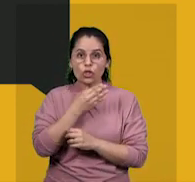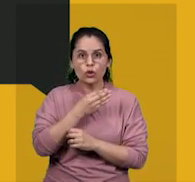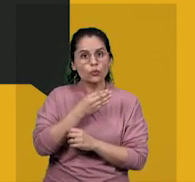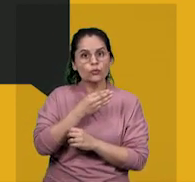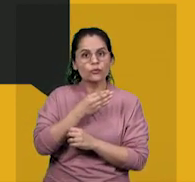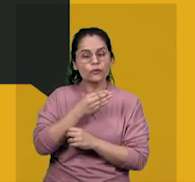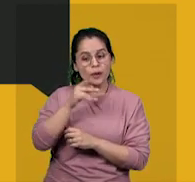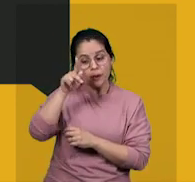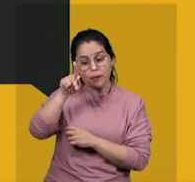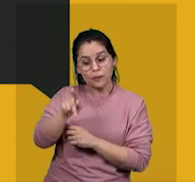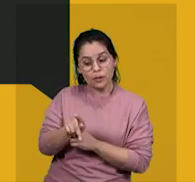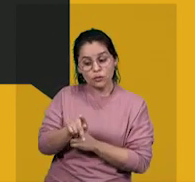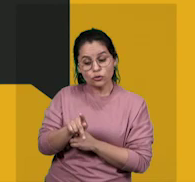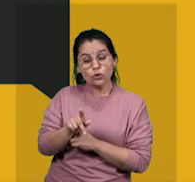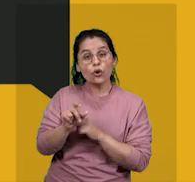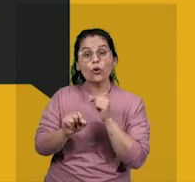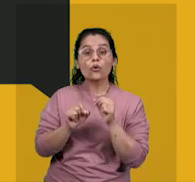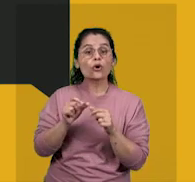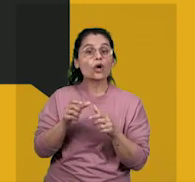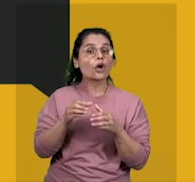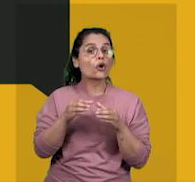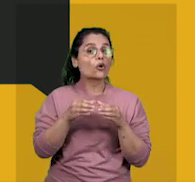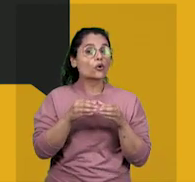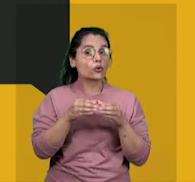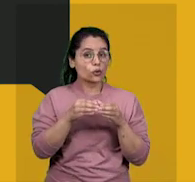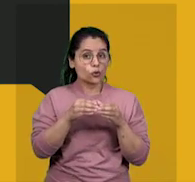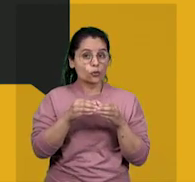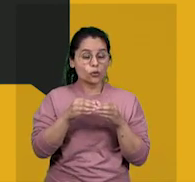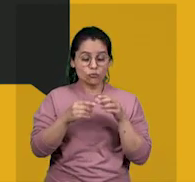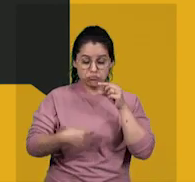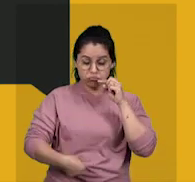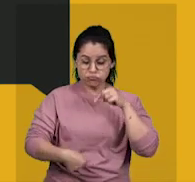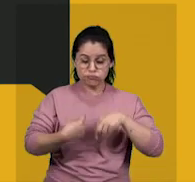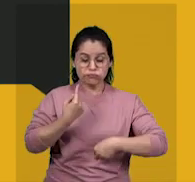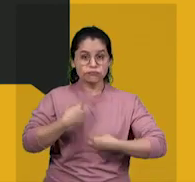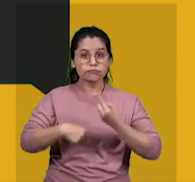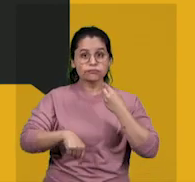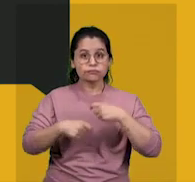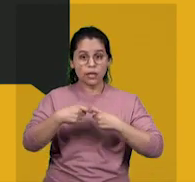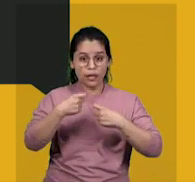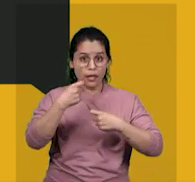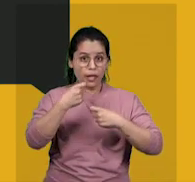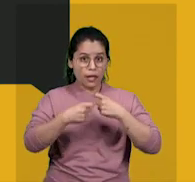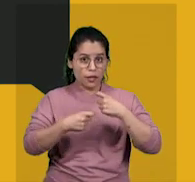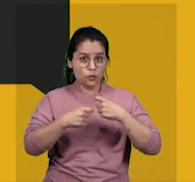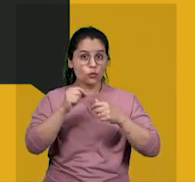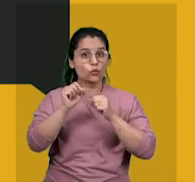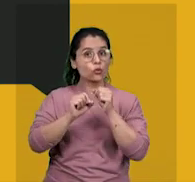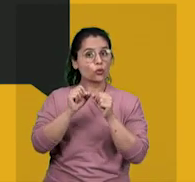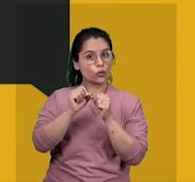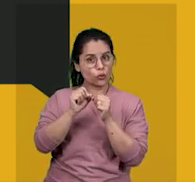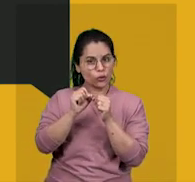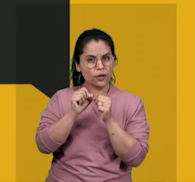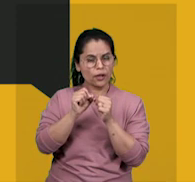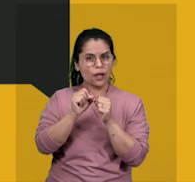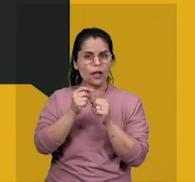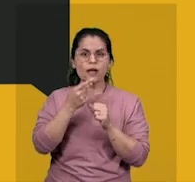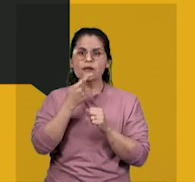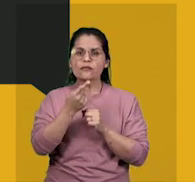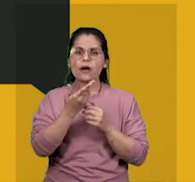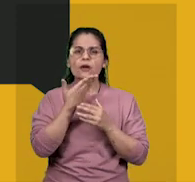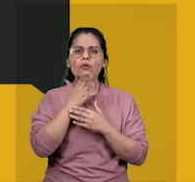indivíduos. Chamamos o conjunto desses órgãos de sistema reprodutor. São eles que determinam a